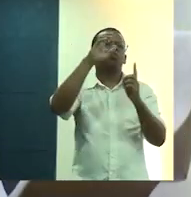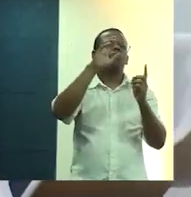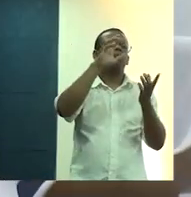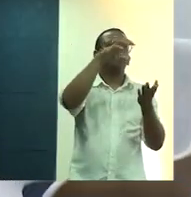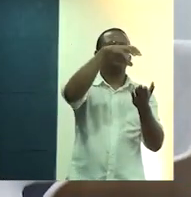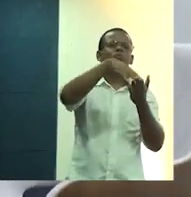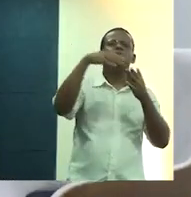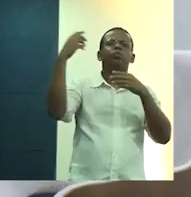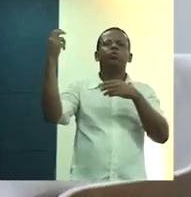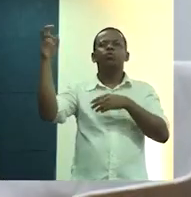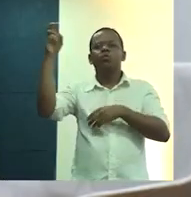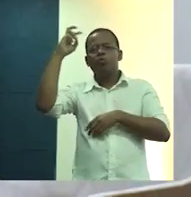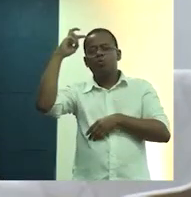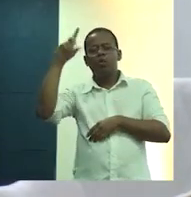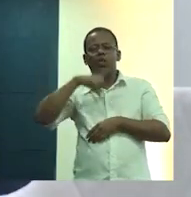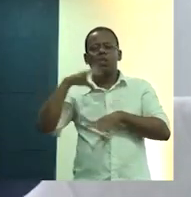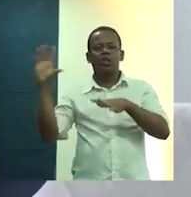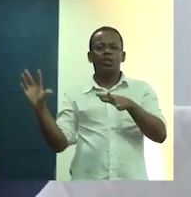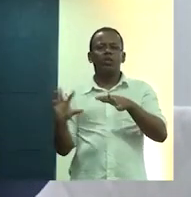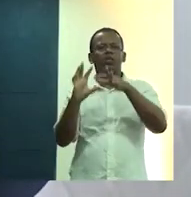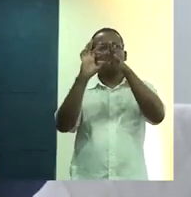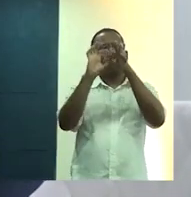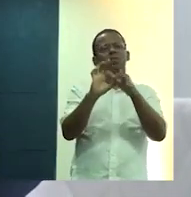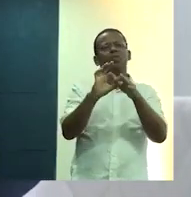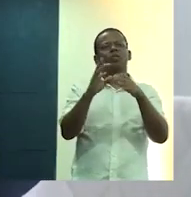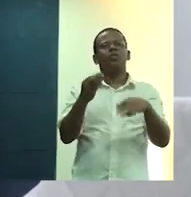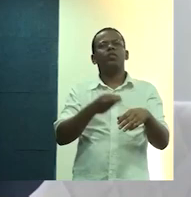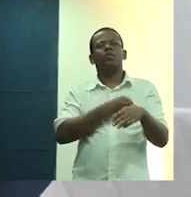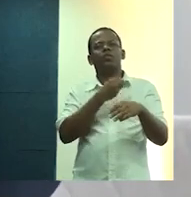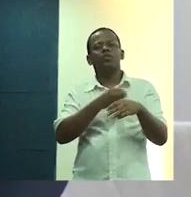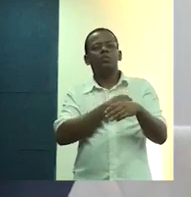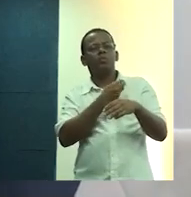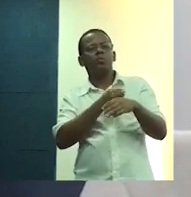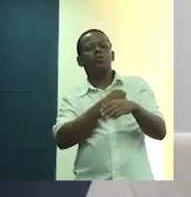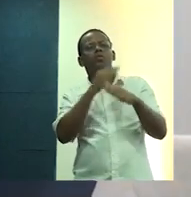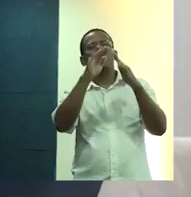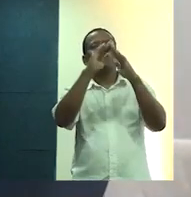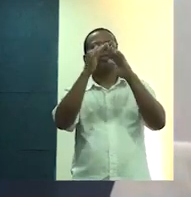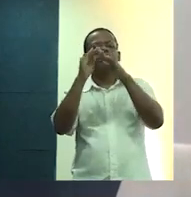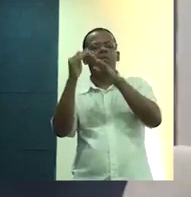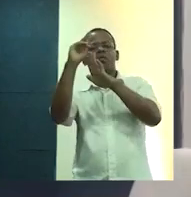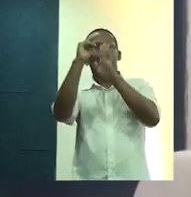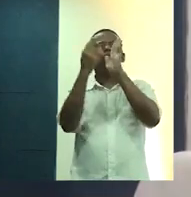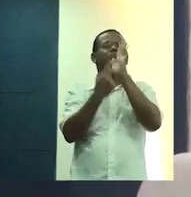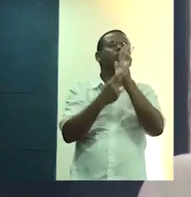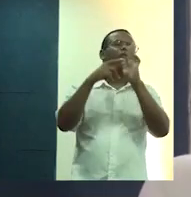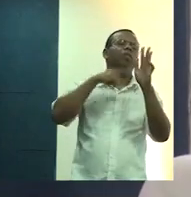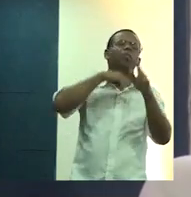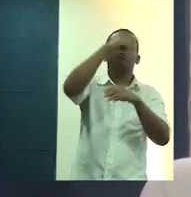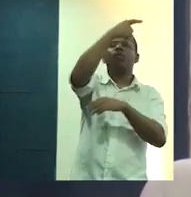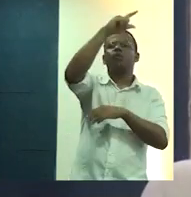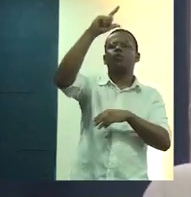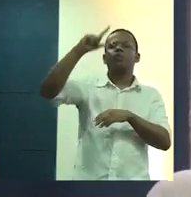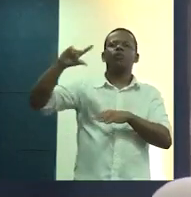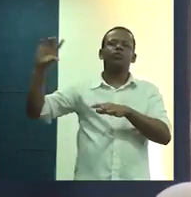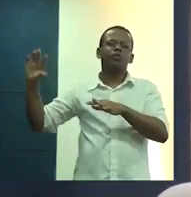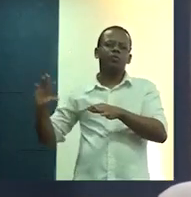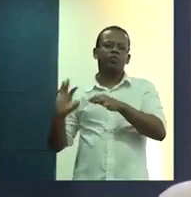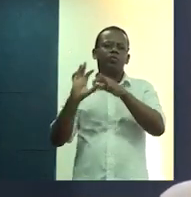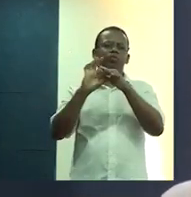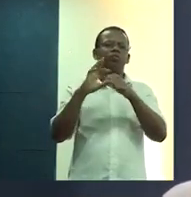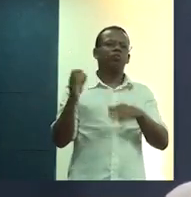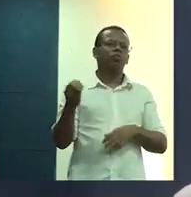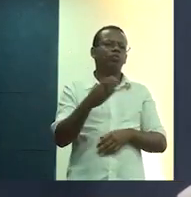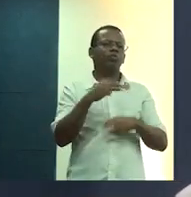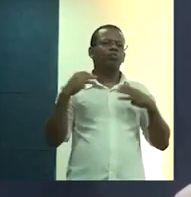por exemplo do ministério da cultura estarão integrados dentro da periferia viva mas também a gente tem proporcionado uma série de outras articulações com